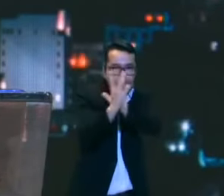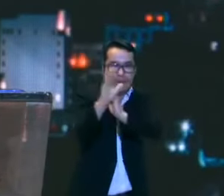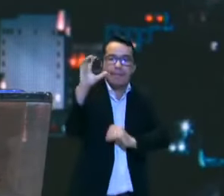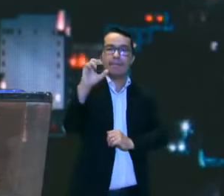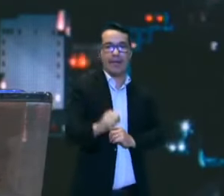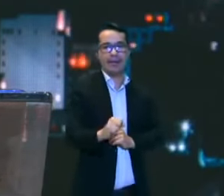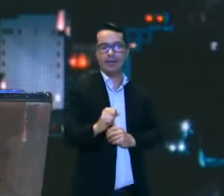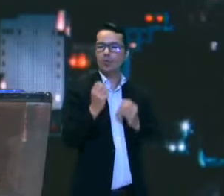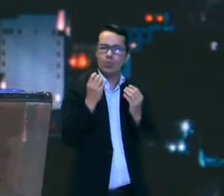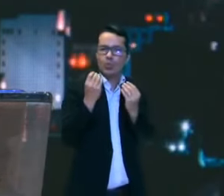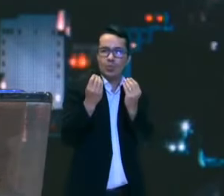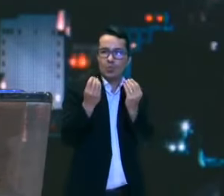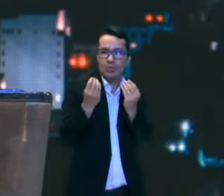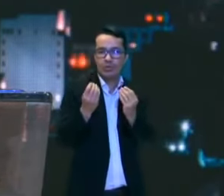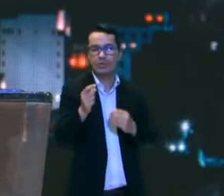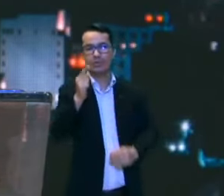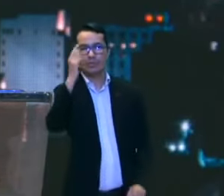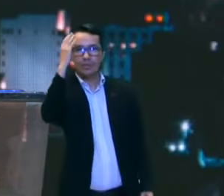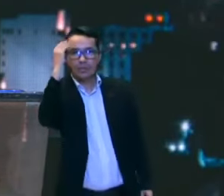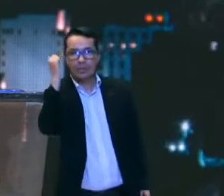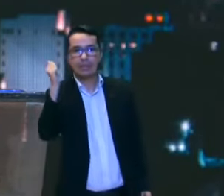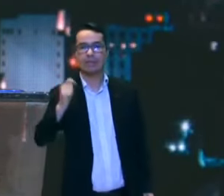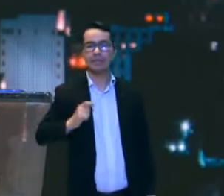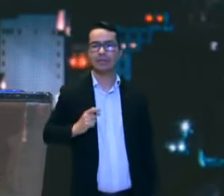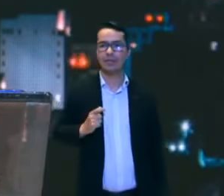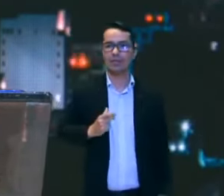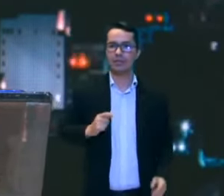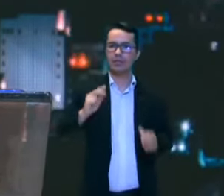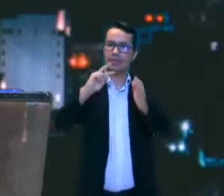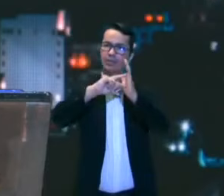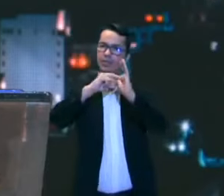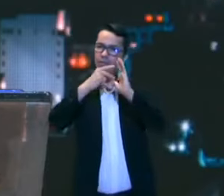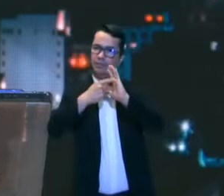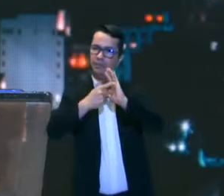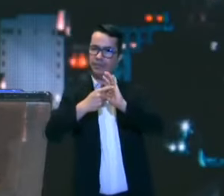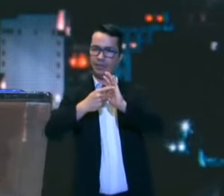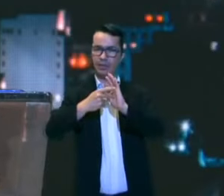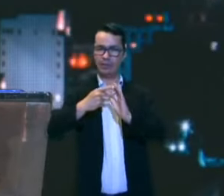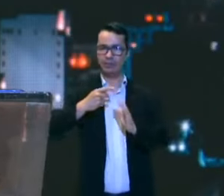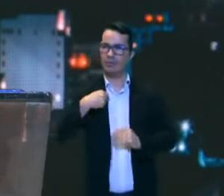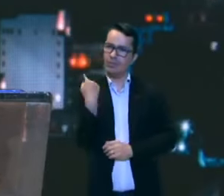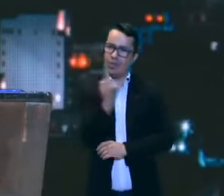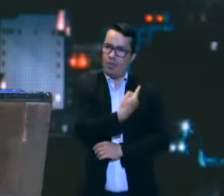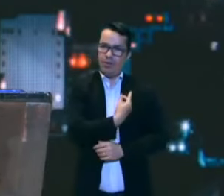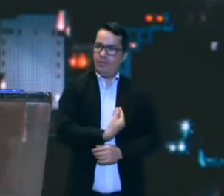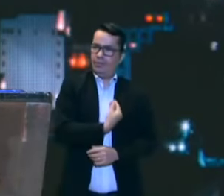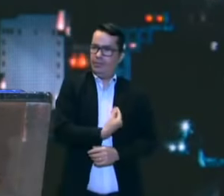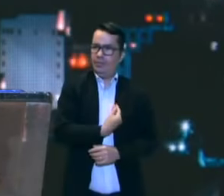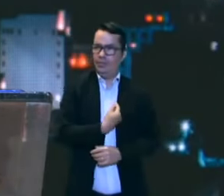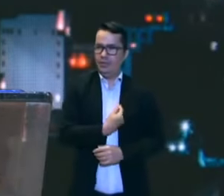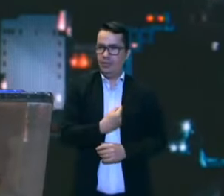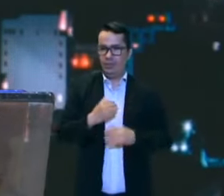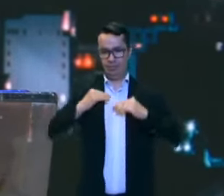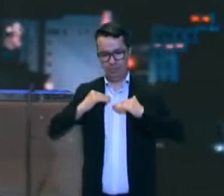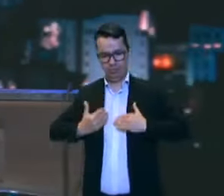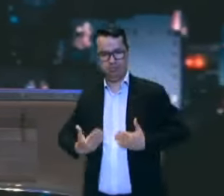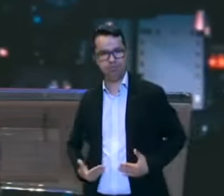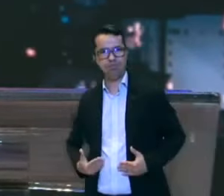diabo. O que representa isso espiritualmente? O que são